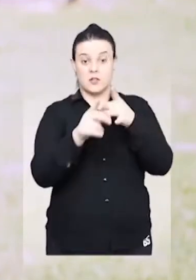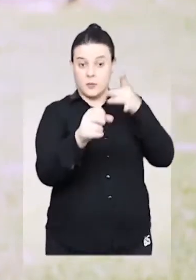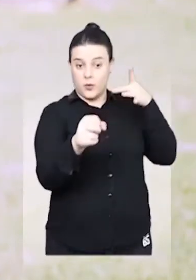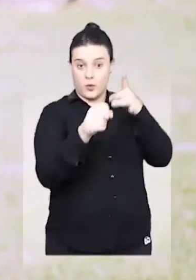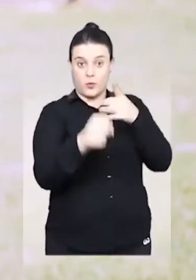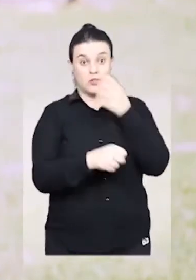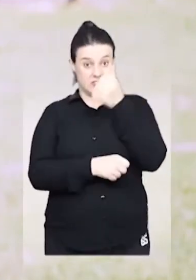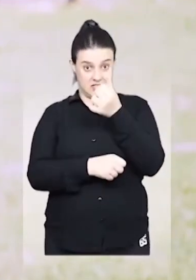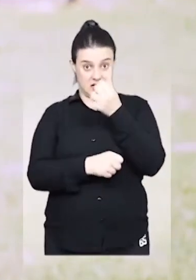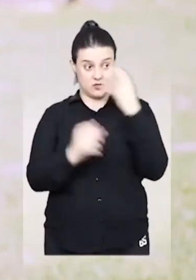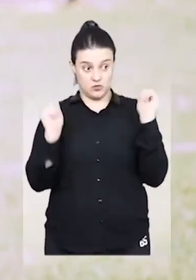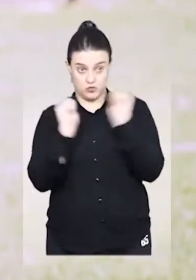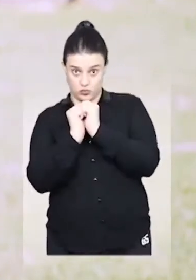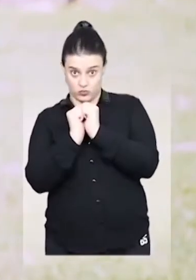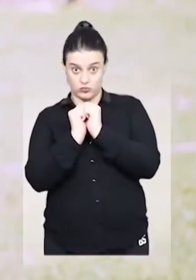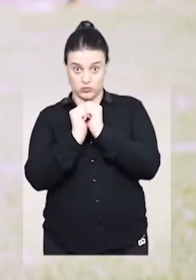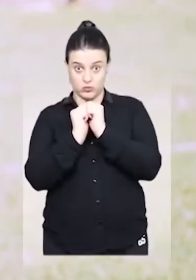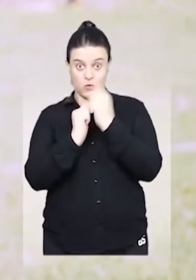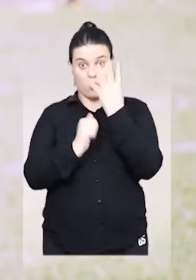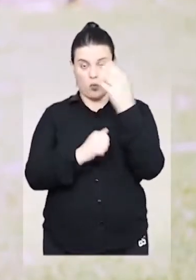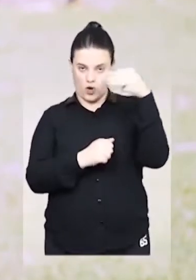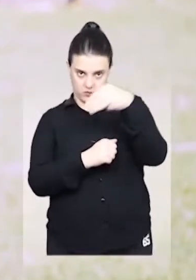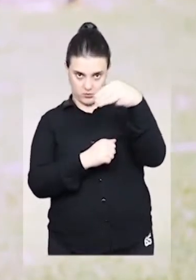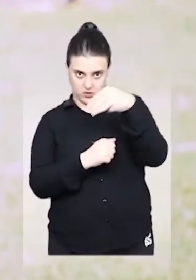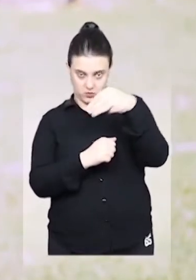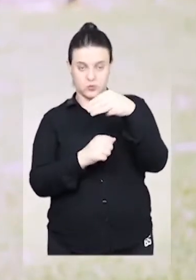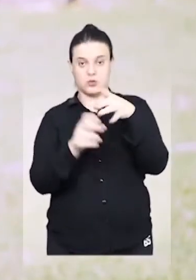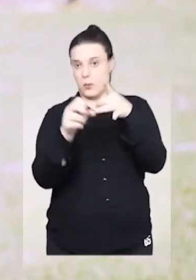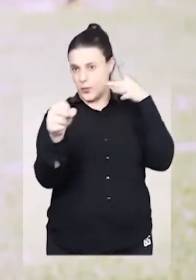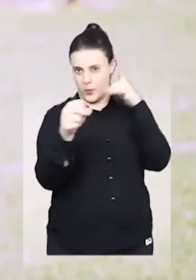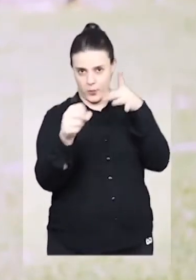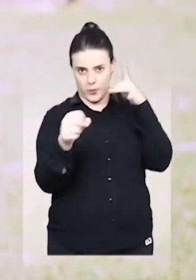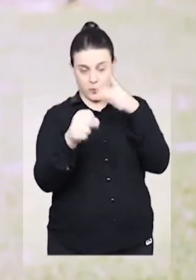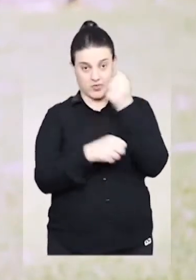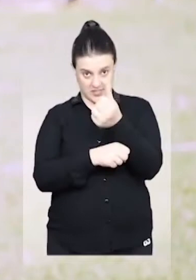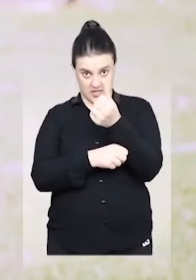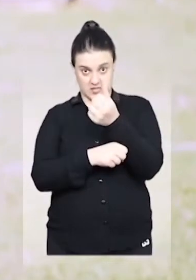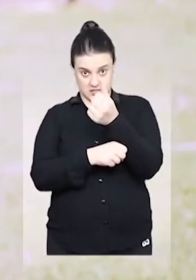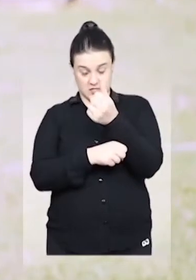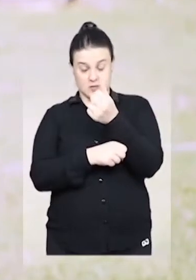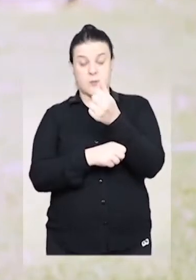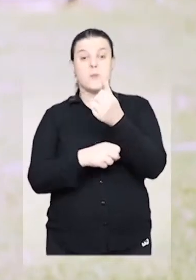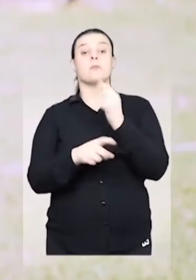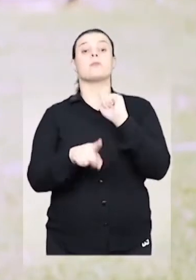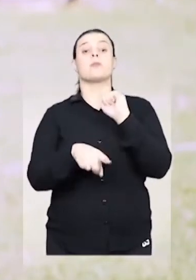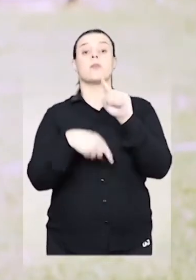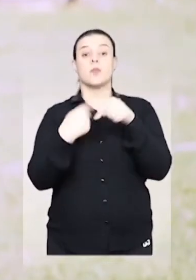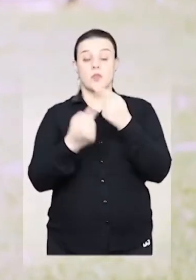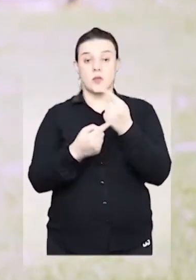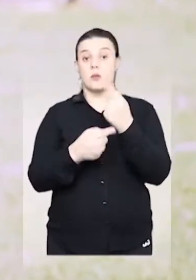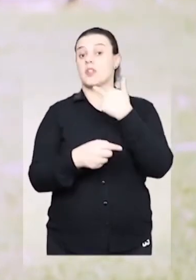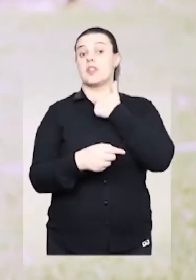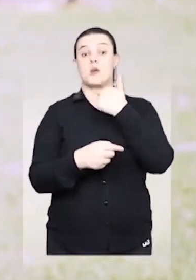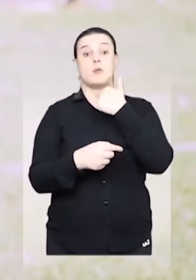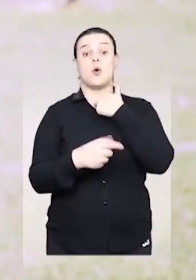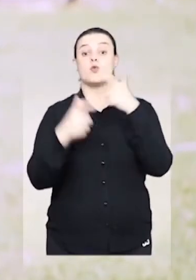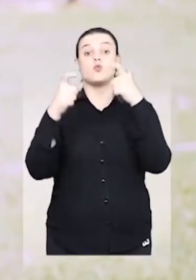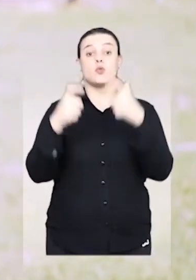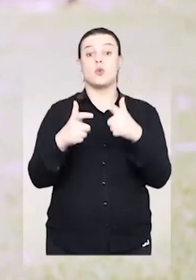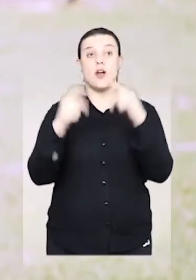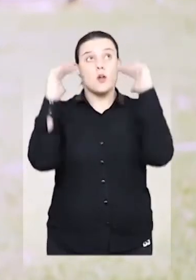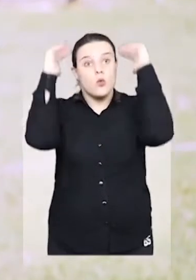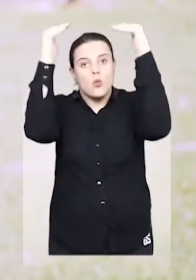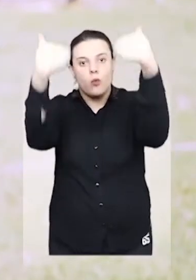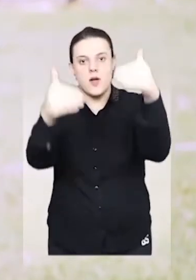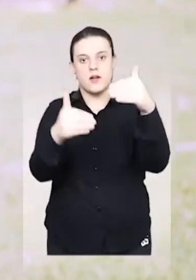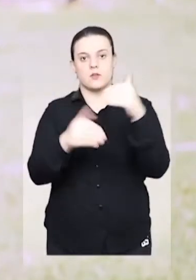6 flechas juntos durante 4 minutos. Você tem 4 minutos para tirar suas 6 flechas. E não pode ser num ambiente